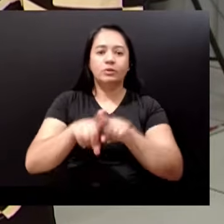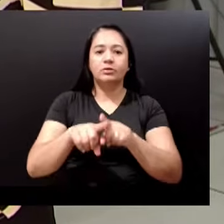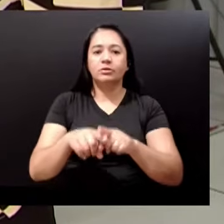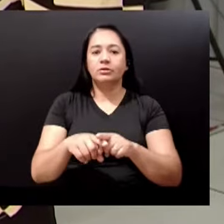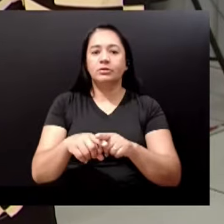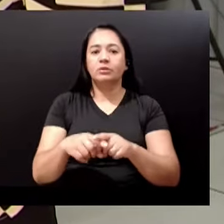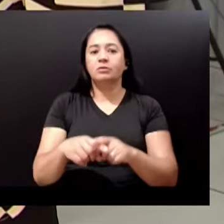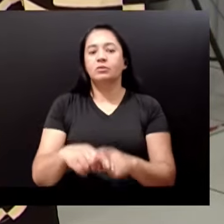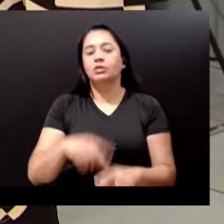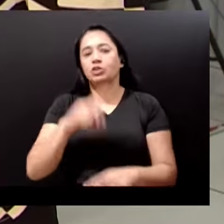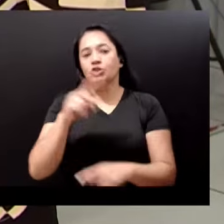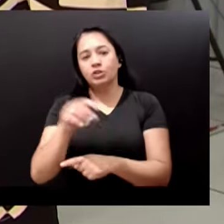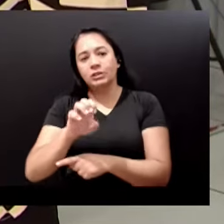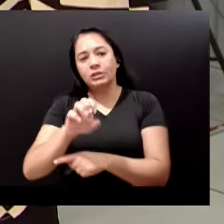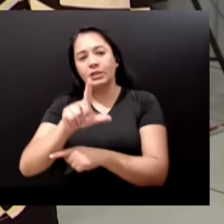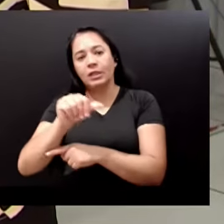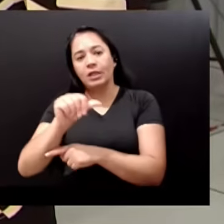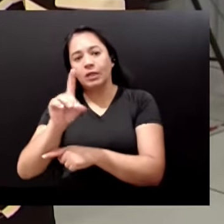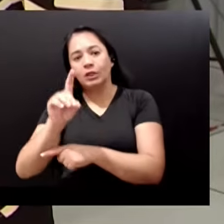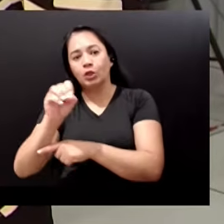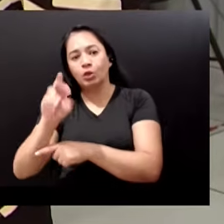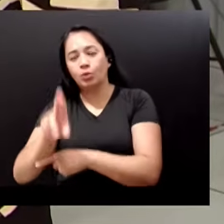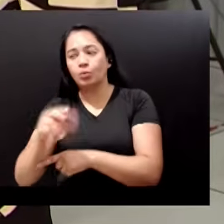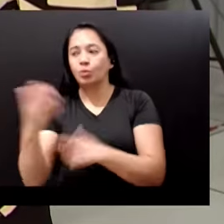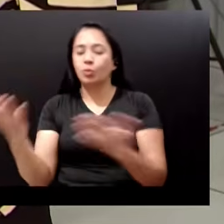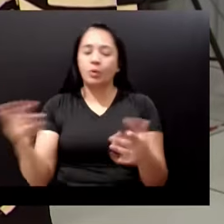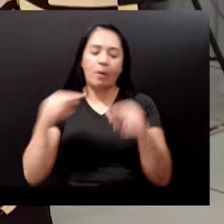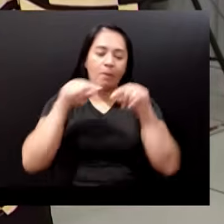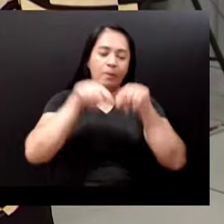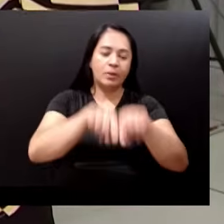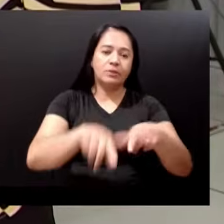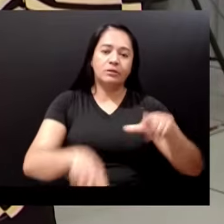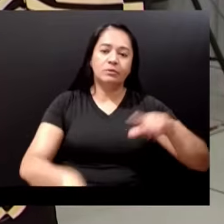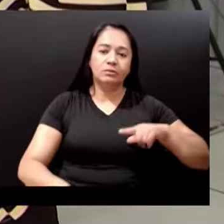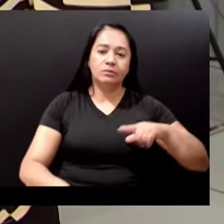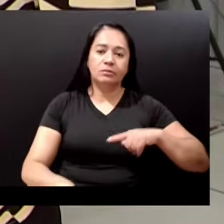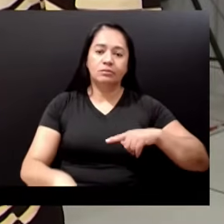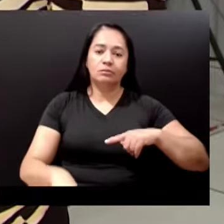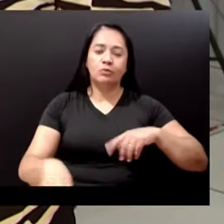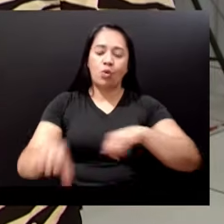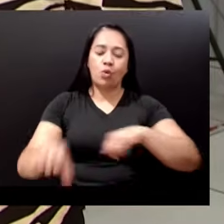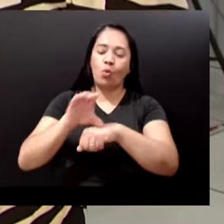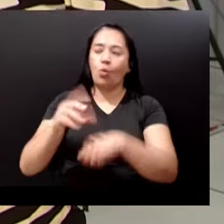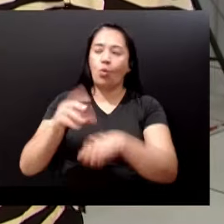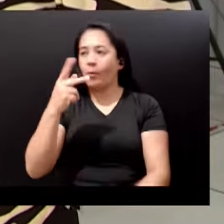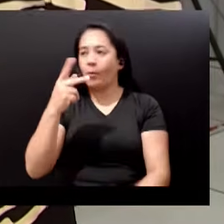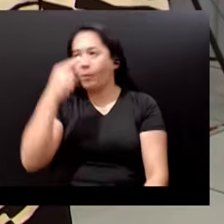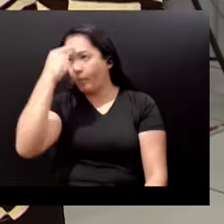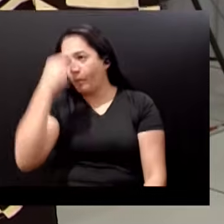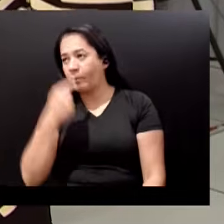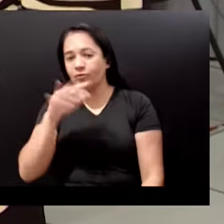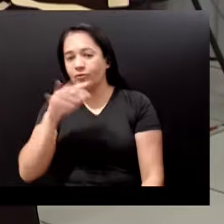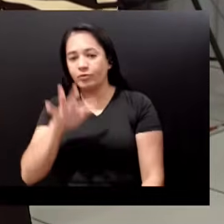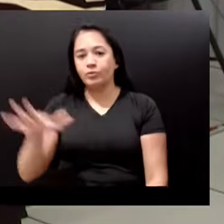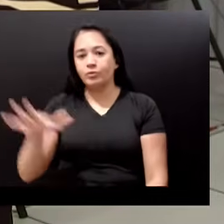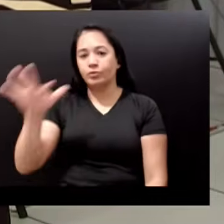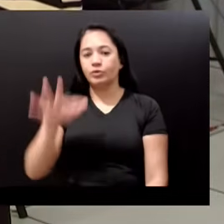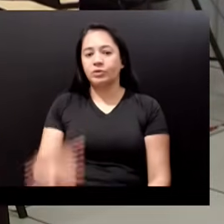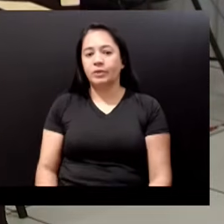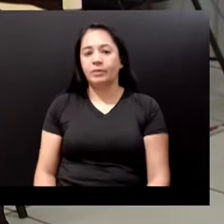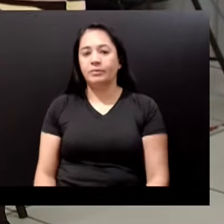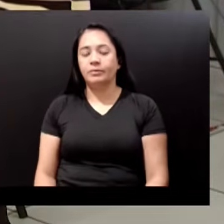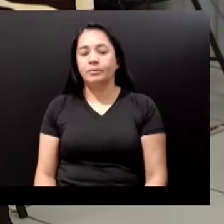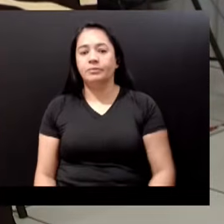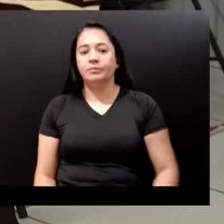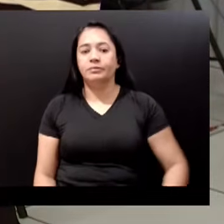são os parceiros que a gente tem aqui? E os cursos também, né, um perfilzão geral, assim, para quem está assistindo saber. Nós temos cursos na